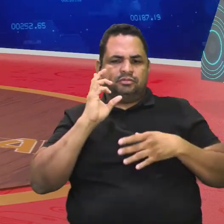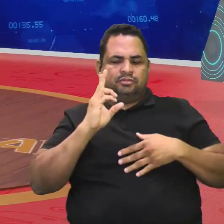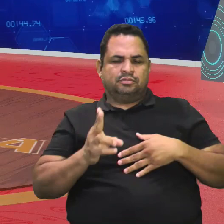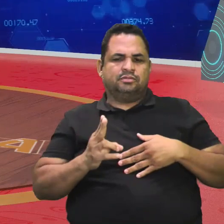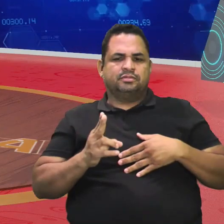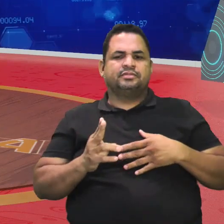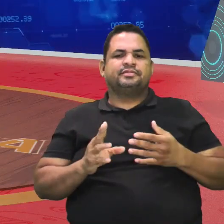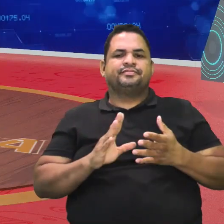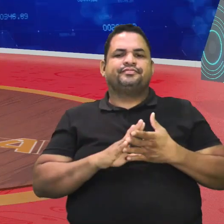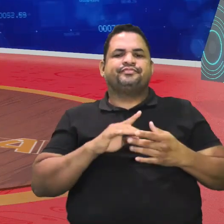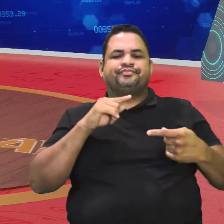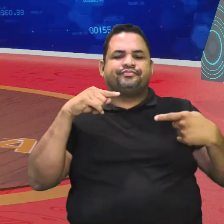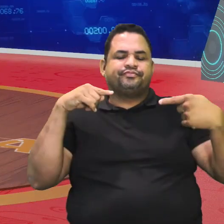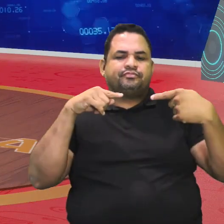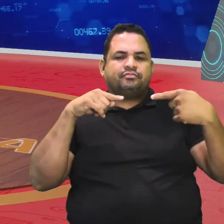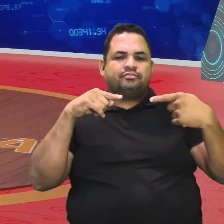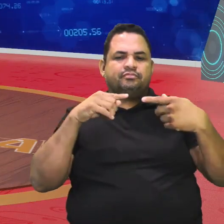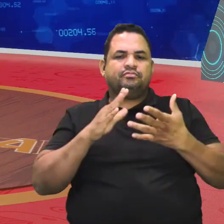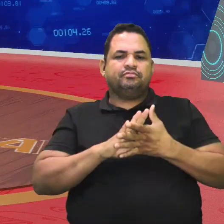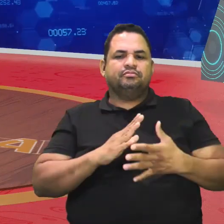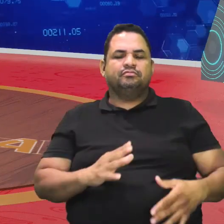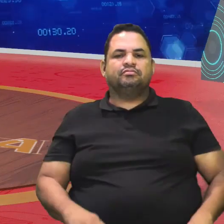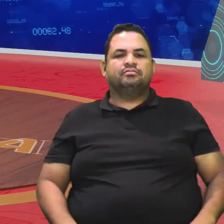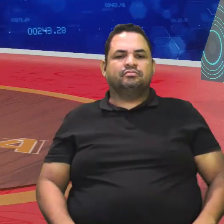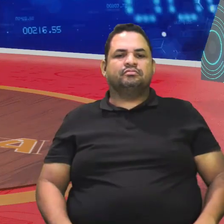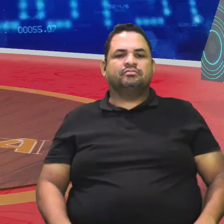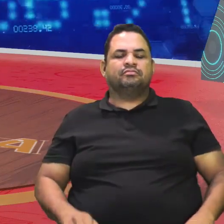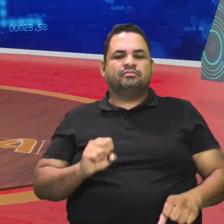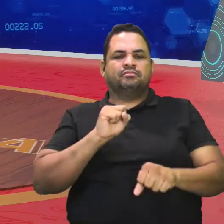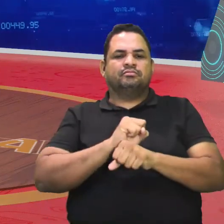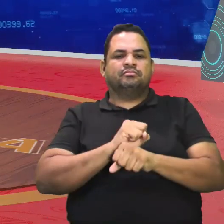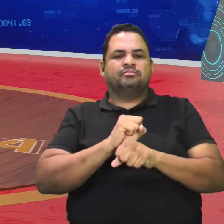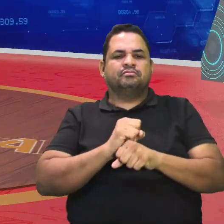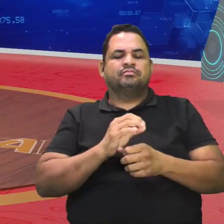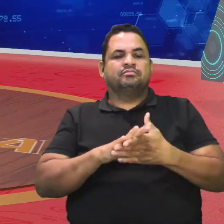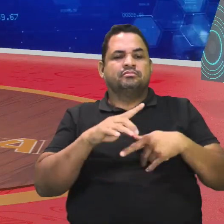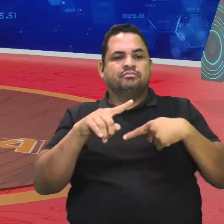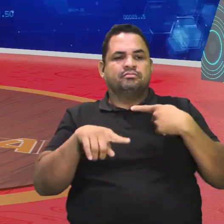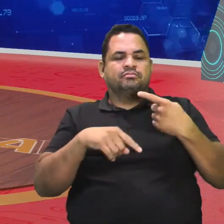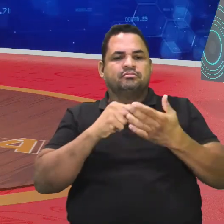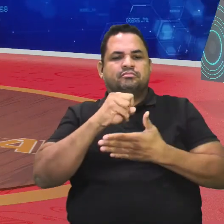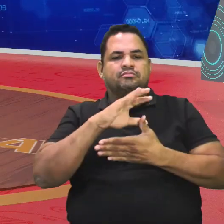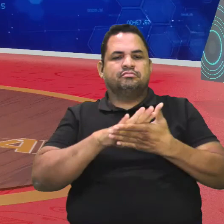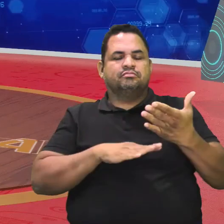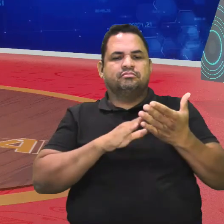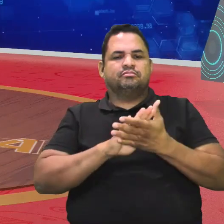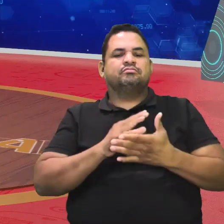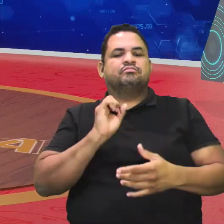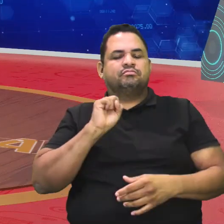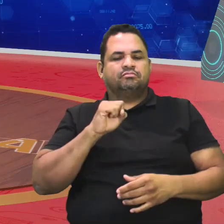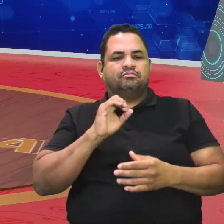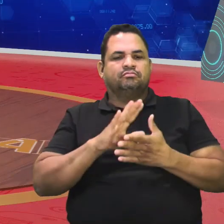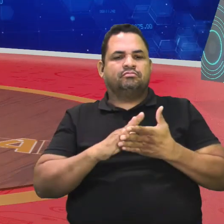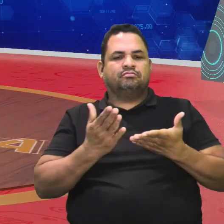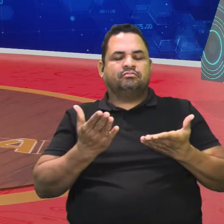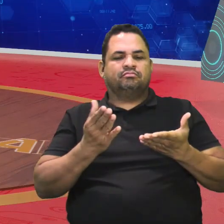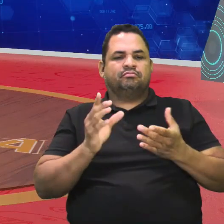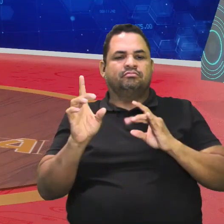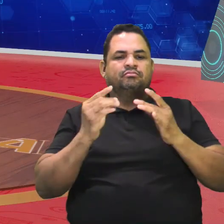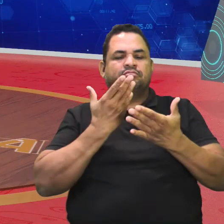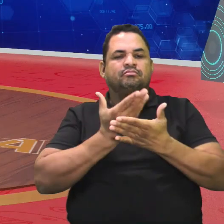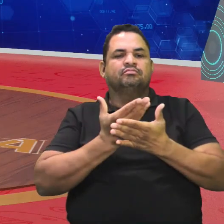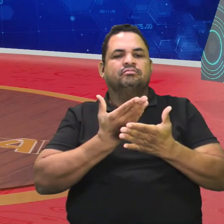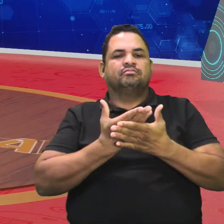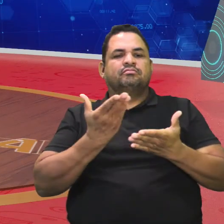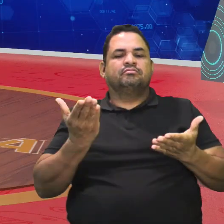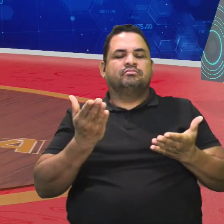de distância do foco à diretriz. Então aguarde e confira que teremos atividades de sala, sim, senhor. E claro que cada